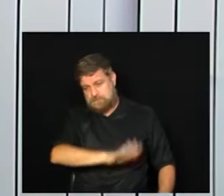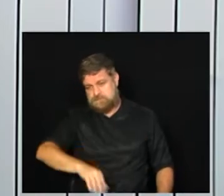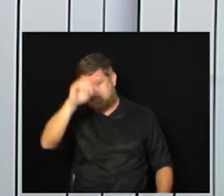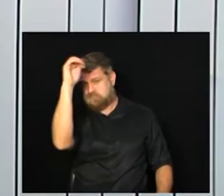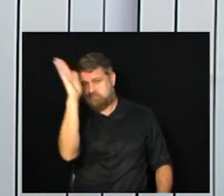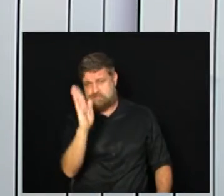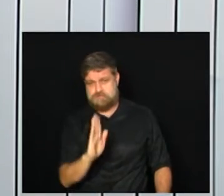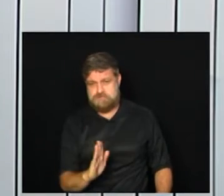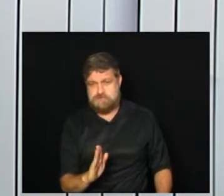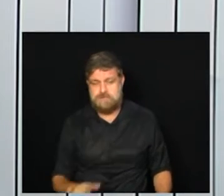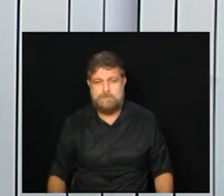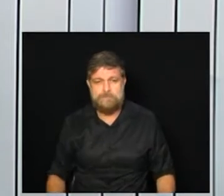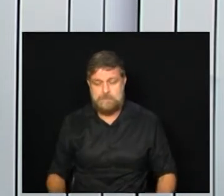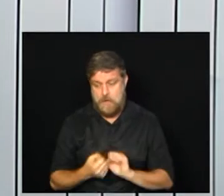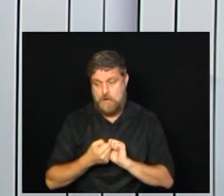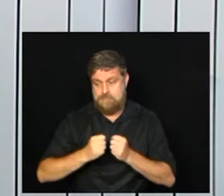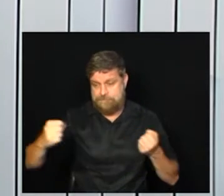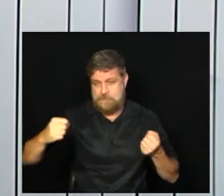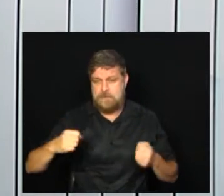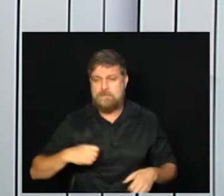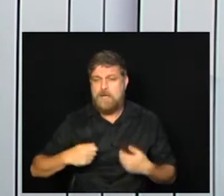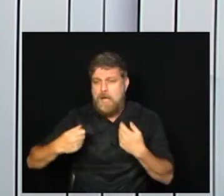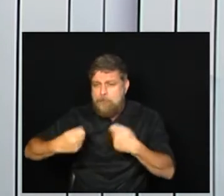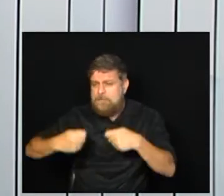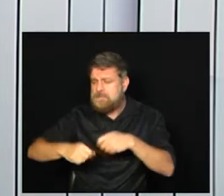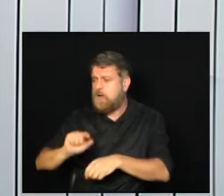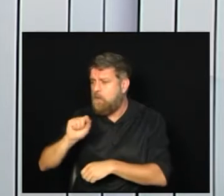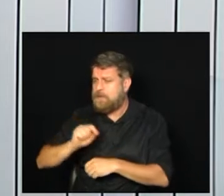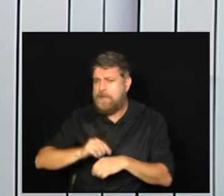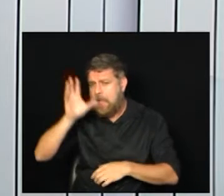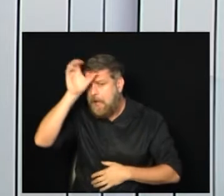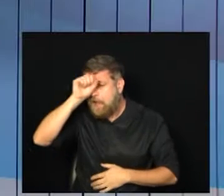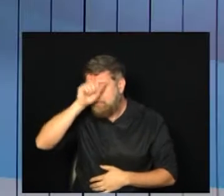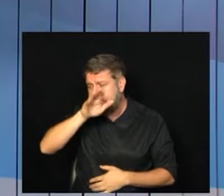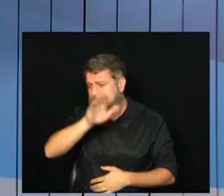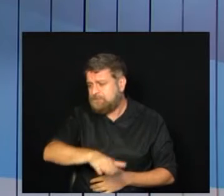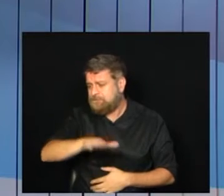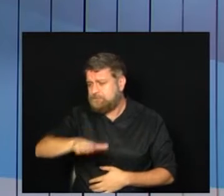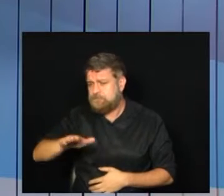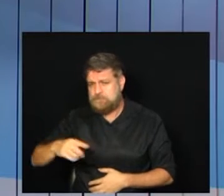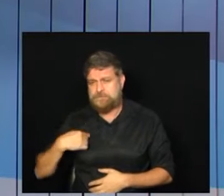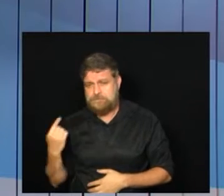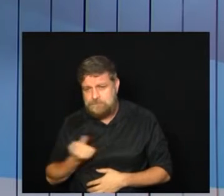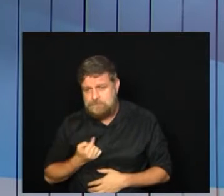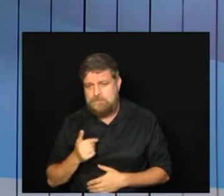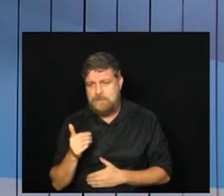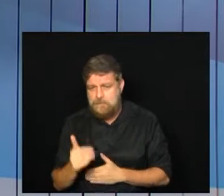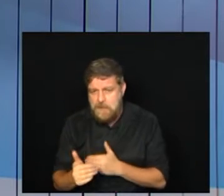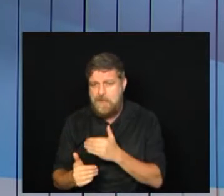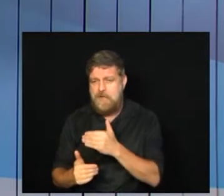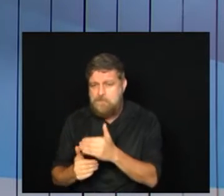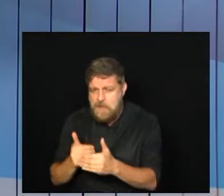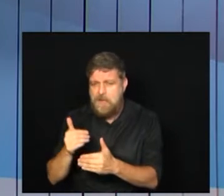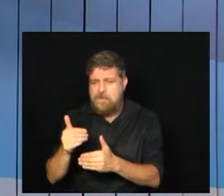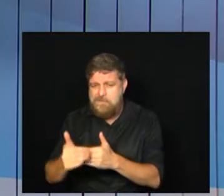um continente do seu tamanho, mas isso deveria aprender com as crianças. A gente está engatinhando nisso ainda, né,